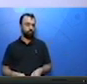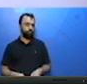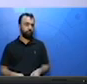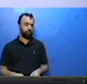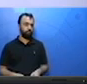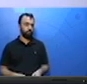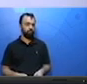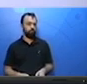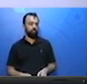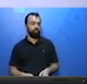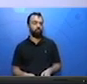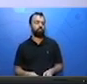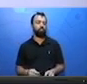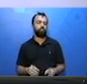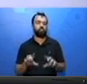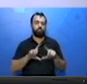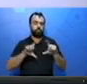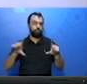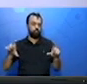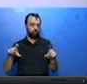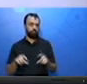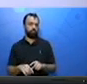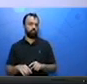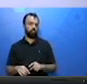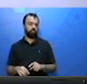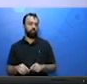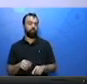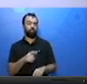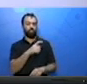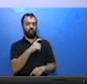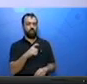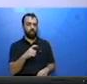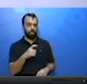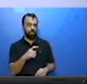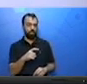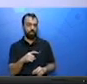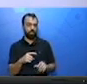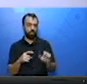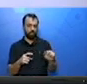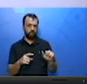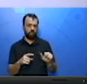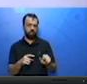eu pegar o x de um ponto mais o x do outro ponto e dividir por 2.